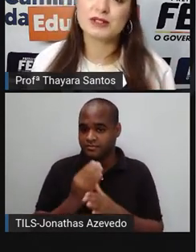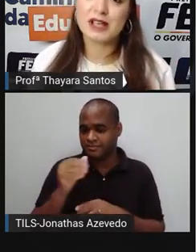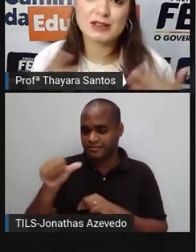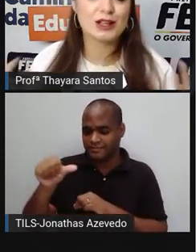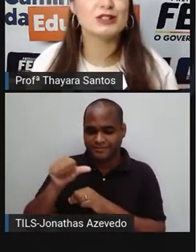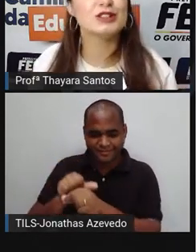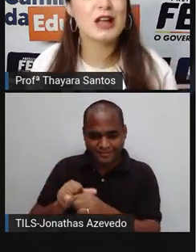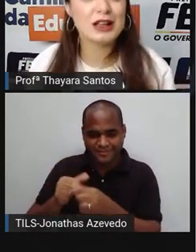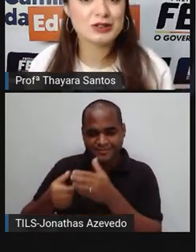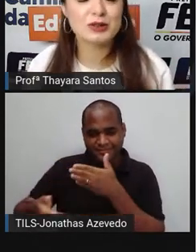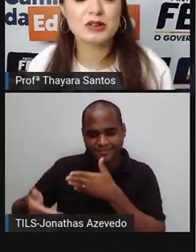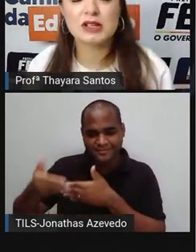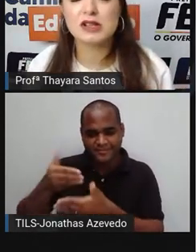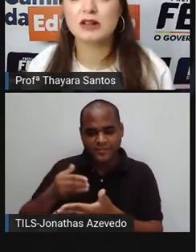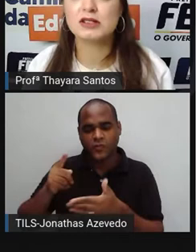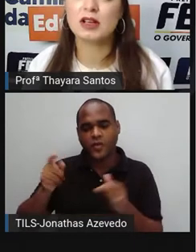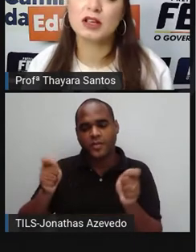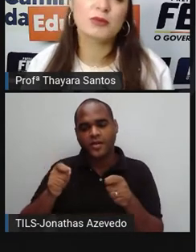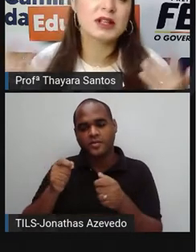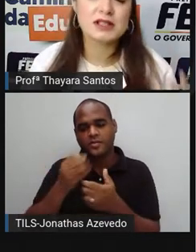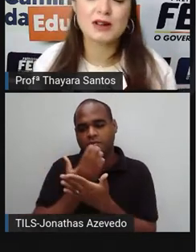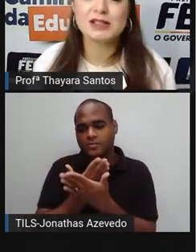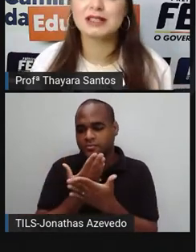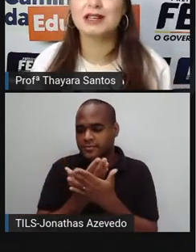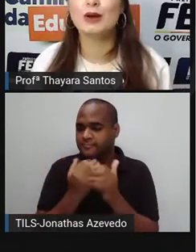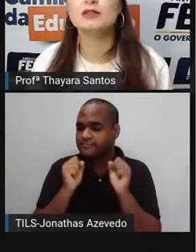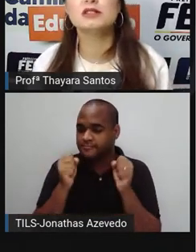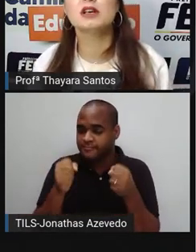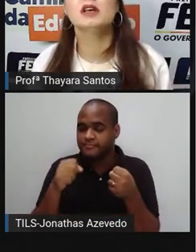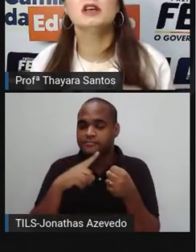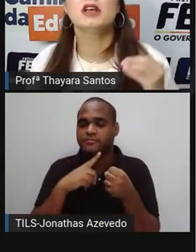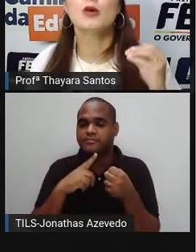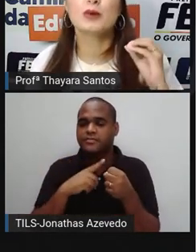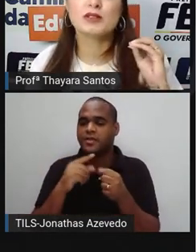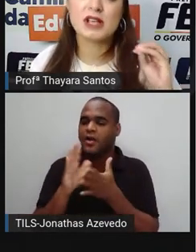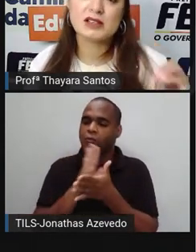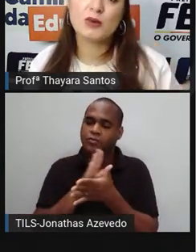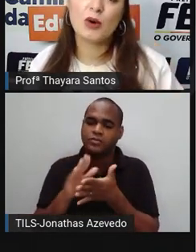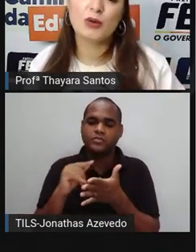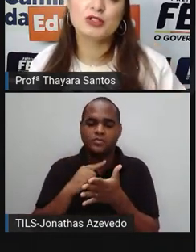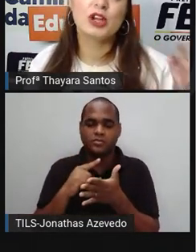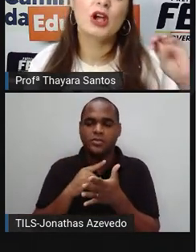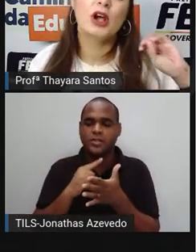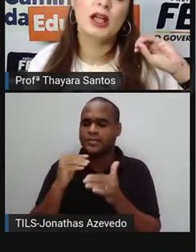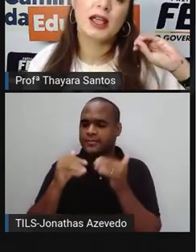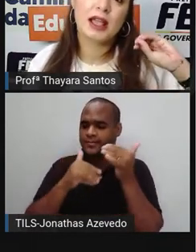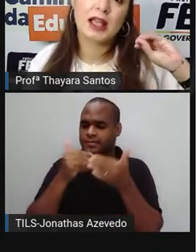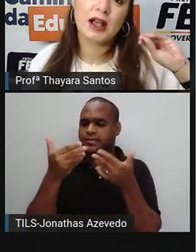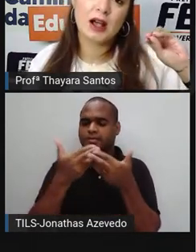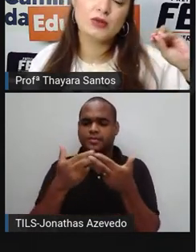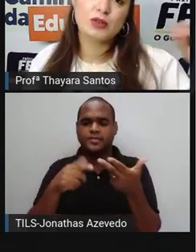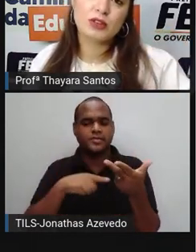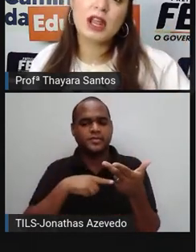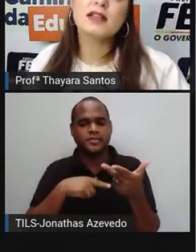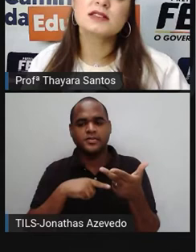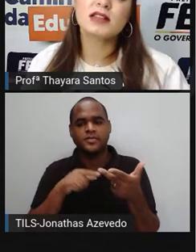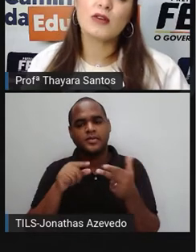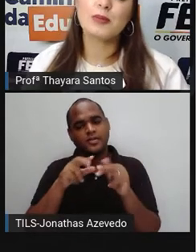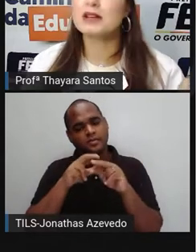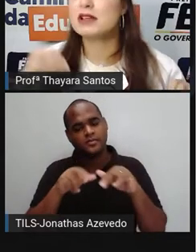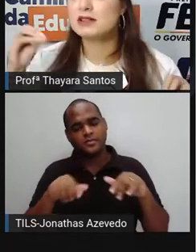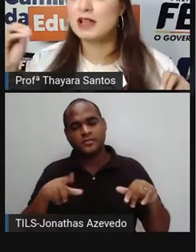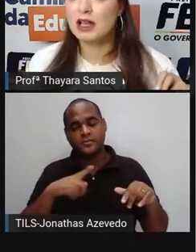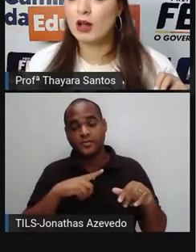que o processo que a gente já estudou nas aulas em uma das aulas anteriores que é o processo Onde é os